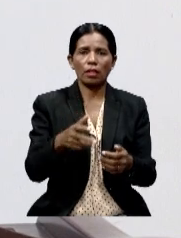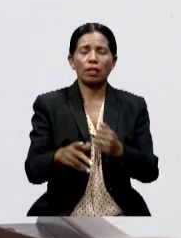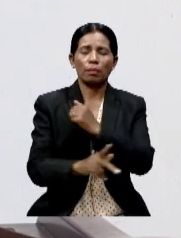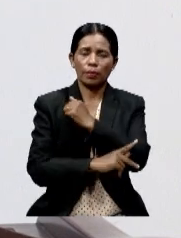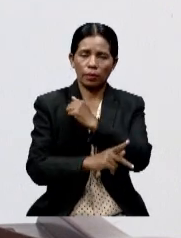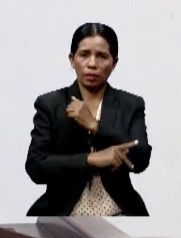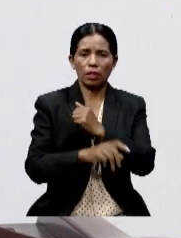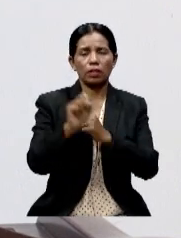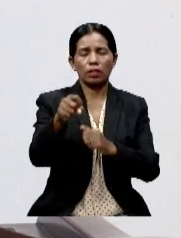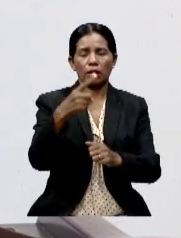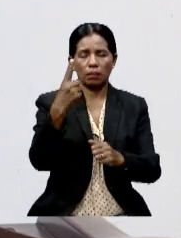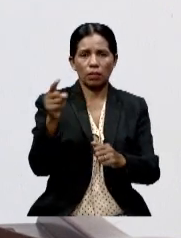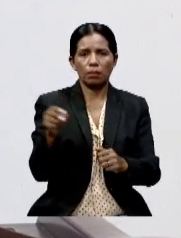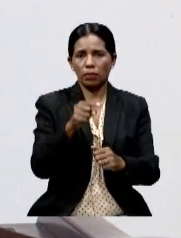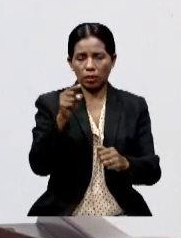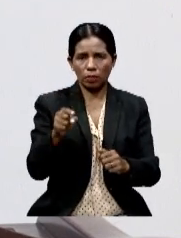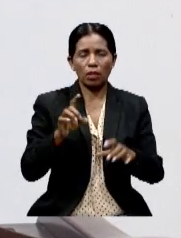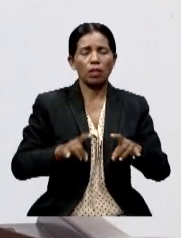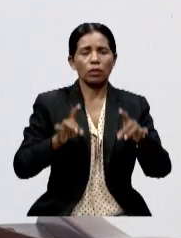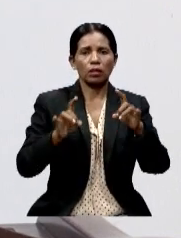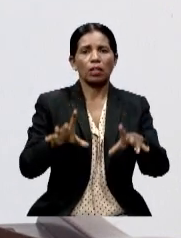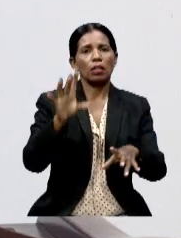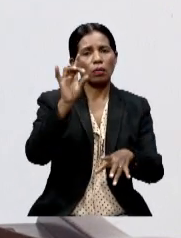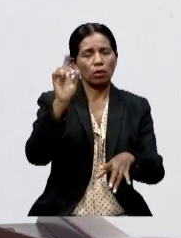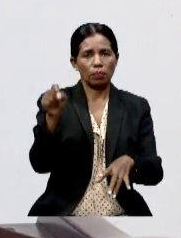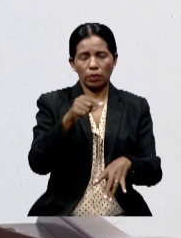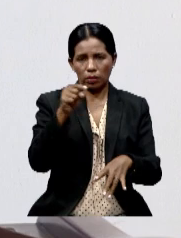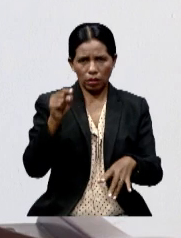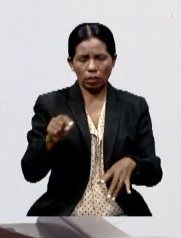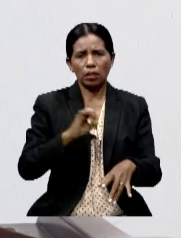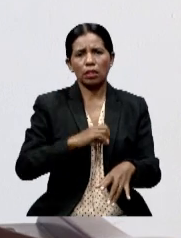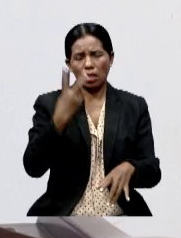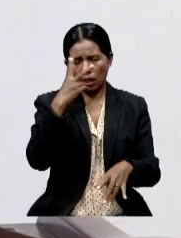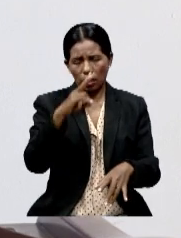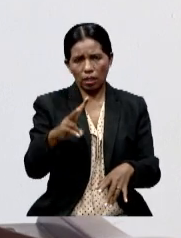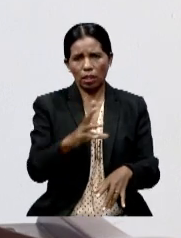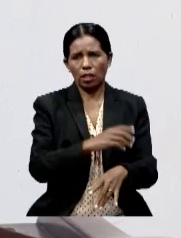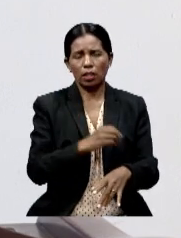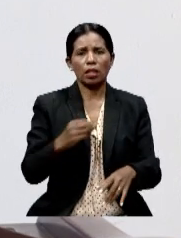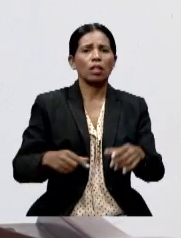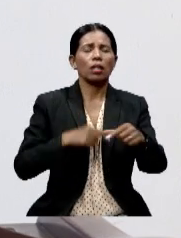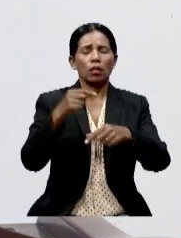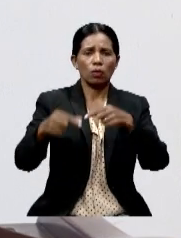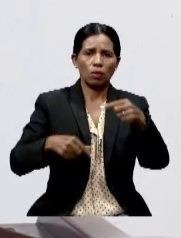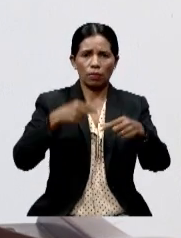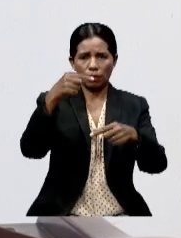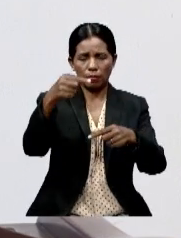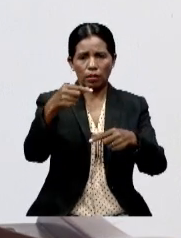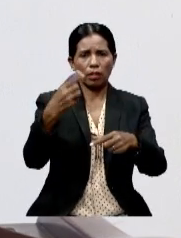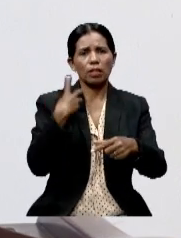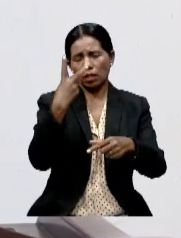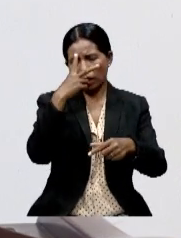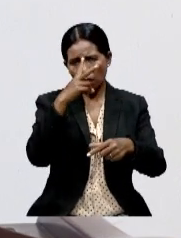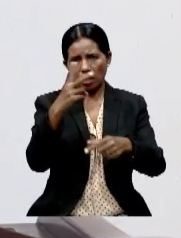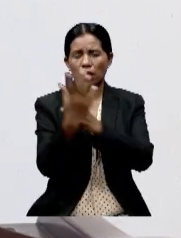se Austrália 8%. Portanto, Itaharé significa que a tendência é global, né? Se Itaharé ou se a nação será